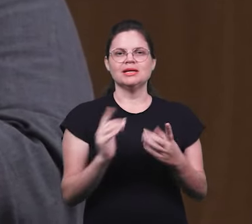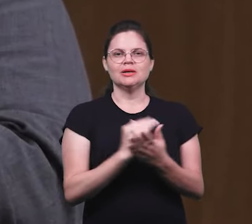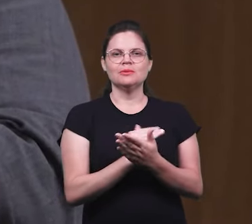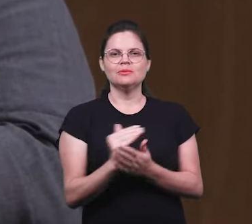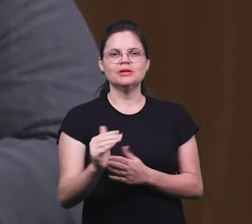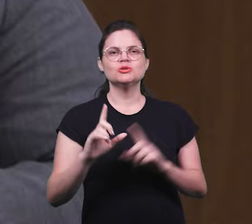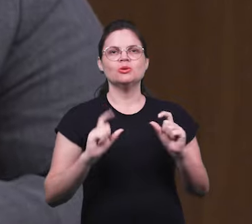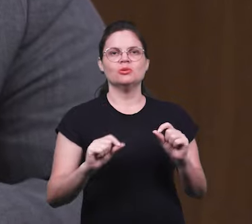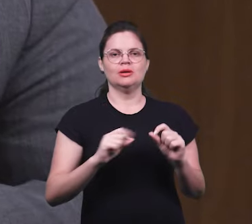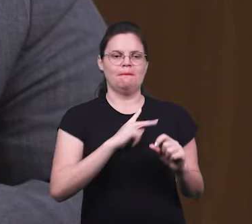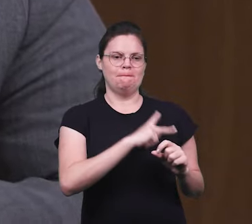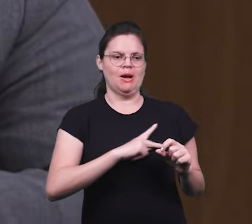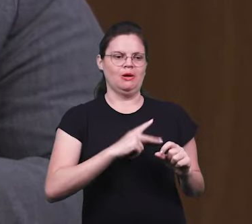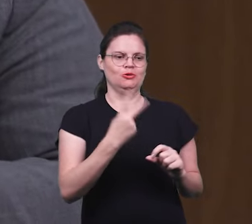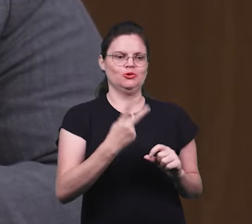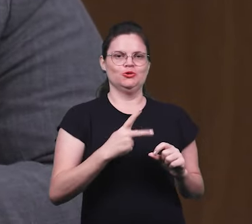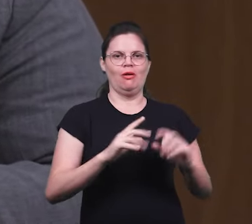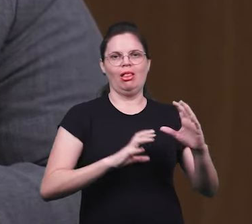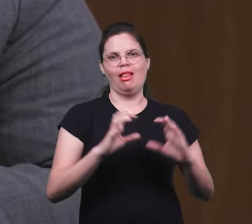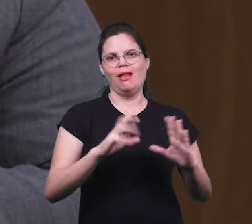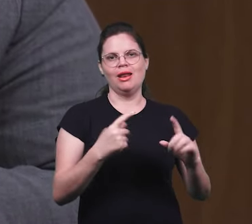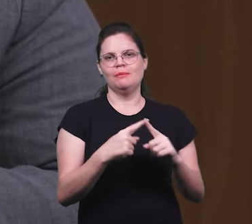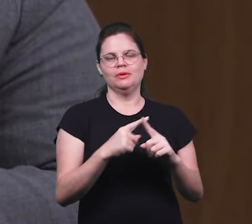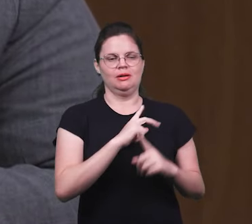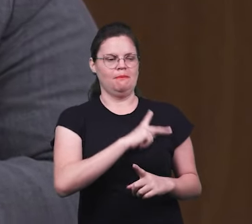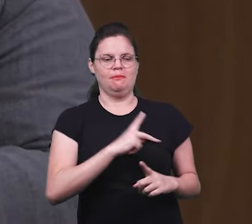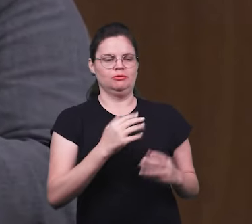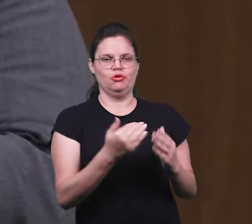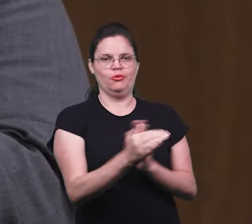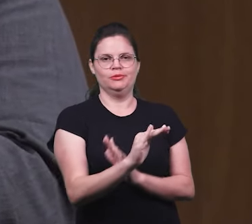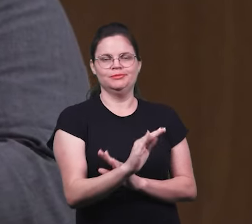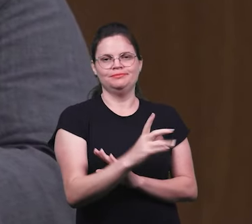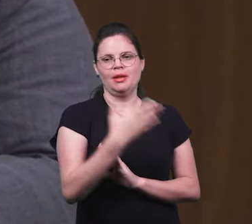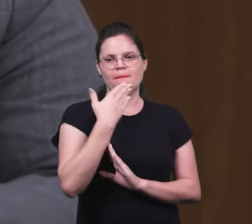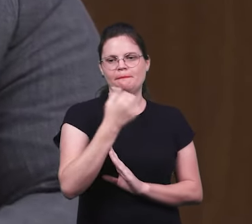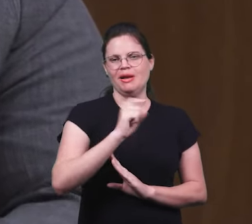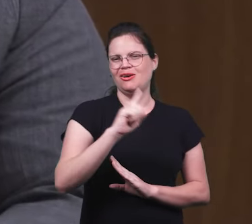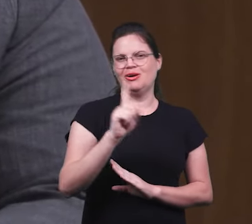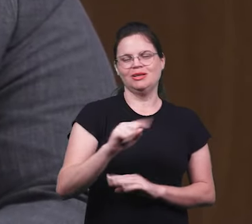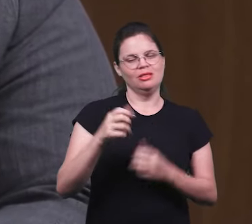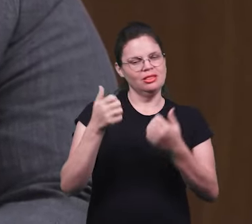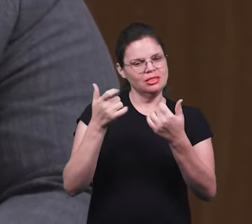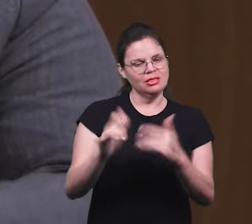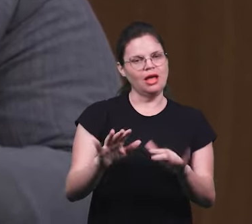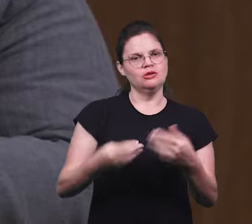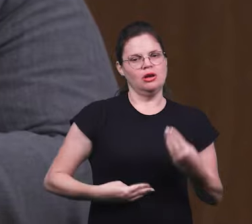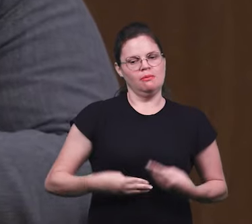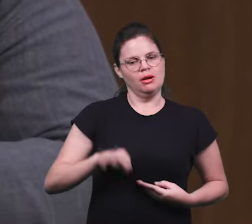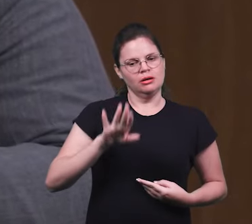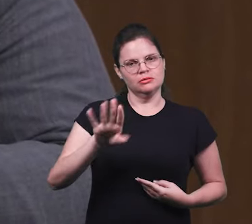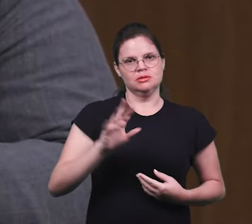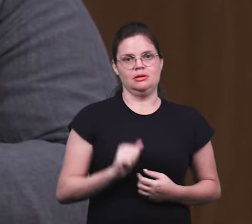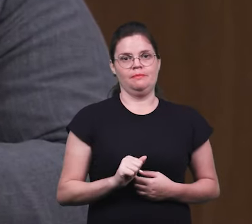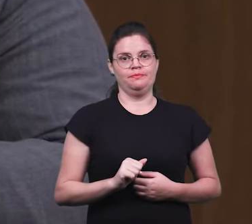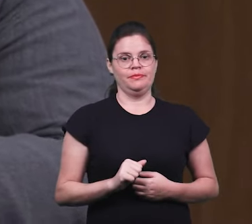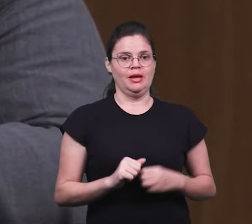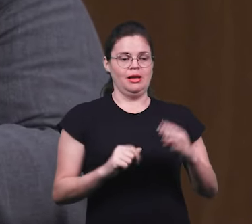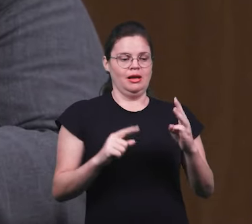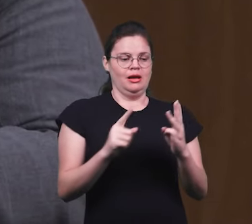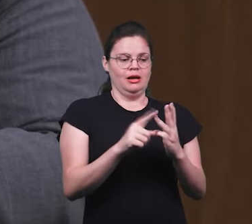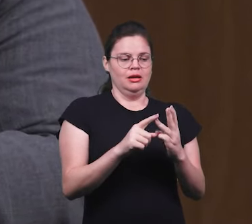ele e Paulo. Eles não concordaram nisso, Paulo não achava adequado levar a João Marcos, então eles se separam